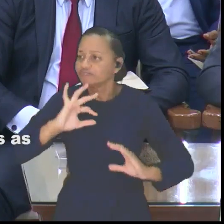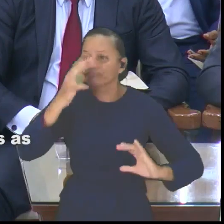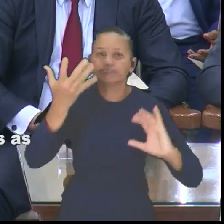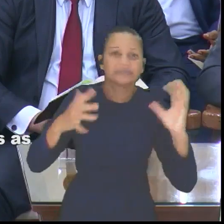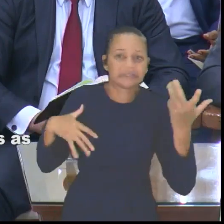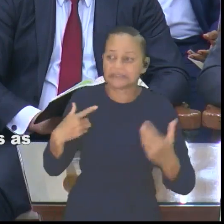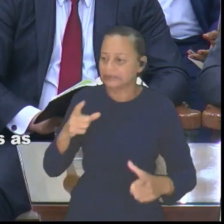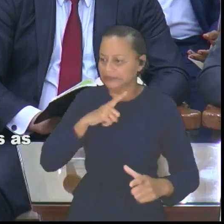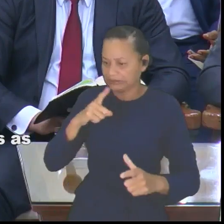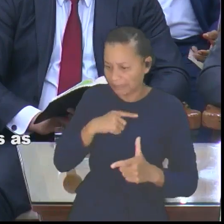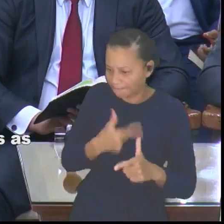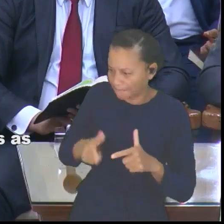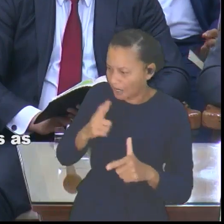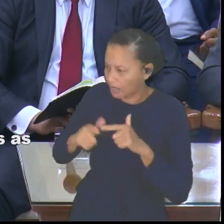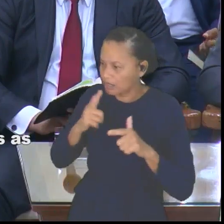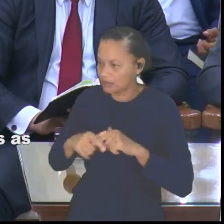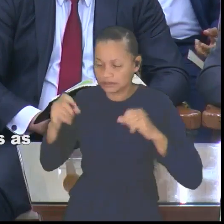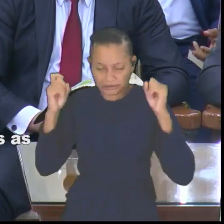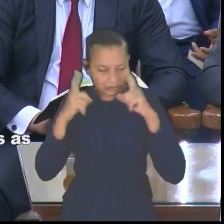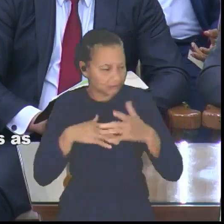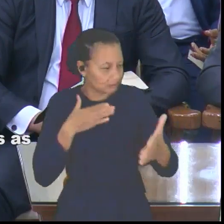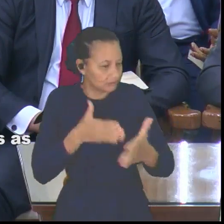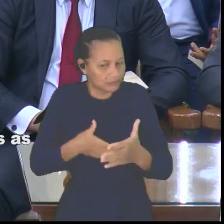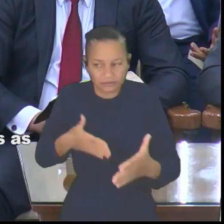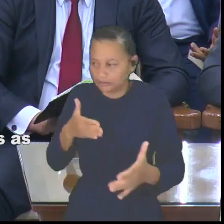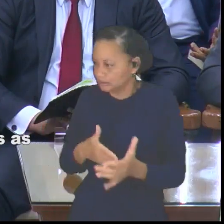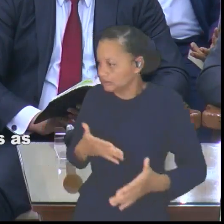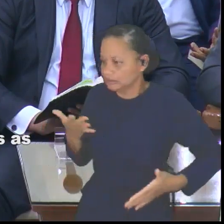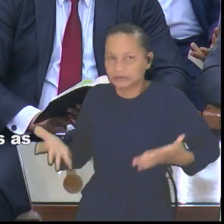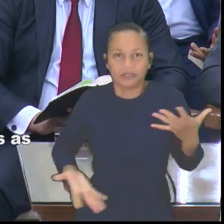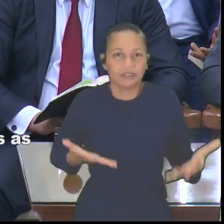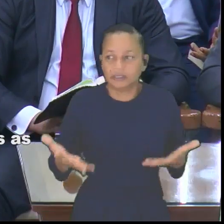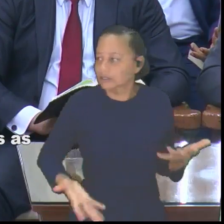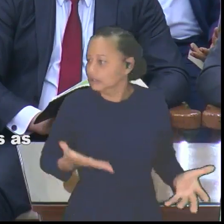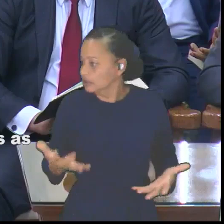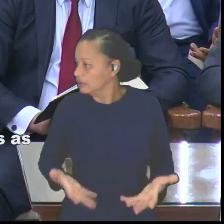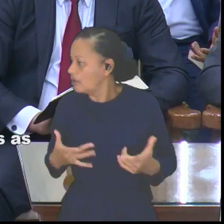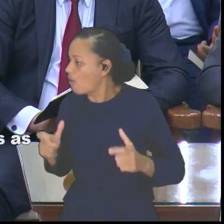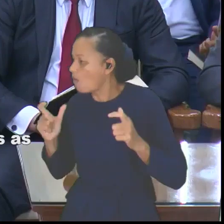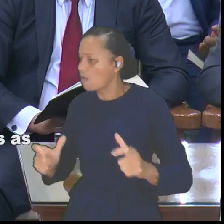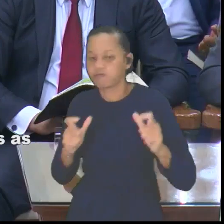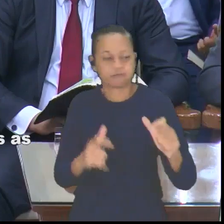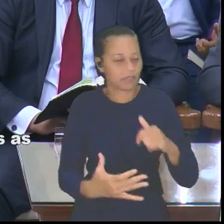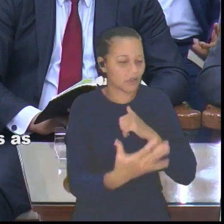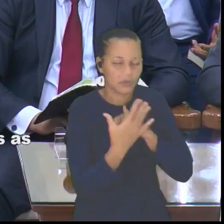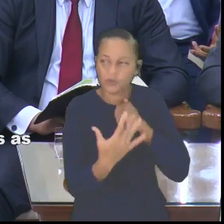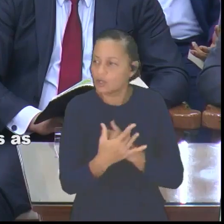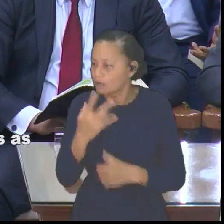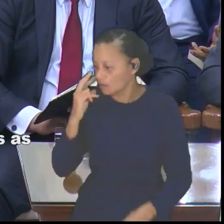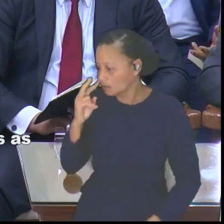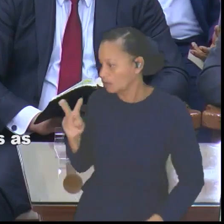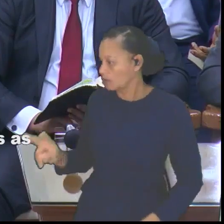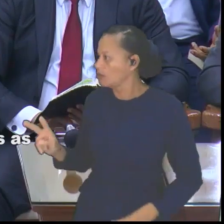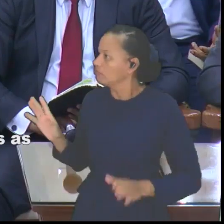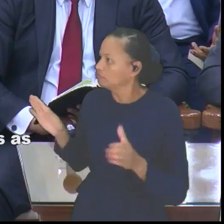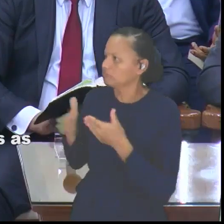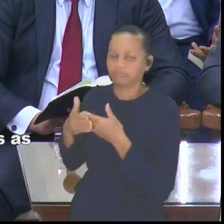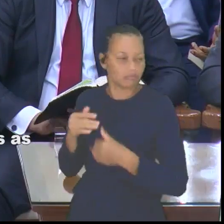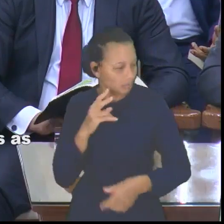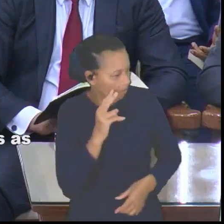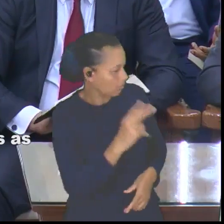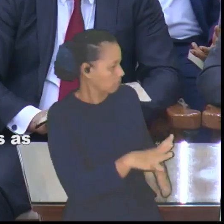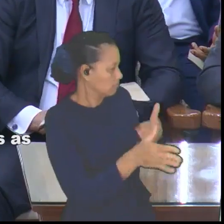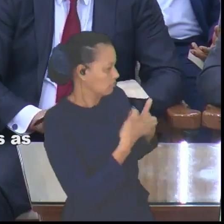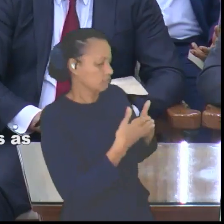que enfrentamos, que nos vemos sem saída, irmão. Não vemos a porta de saída. Olhamos para um lado fechado, olhando para o